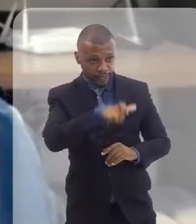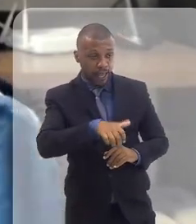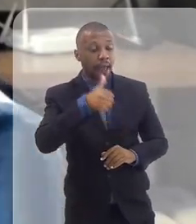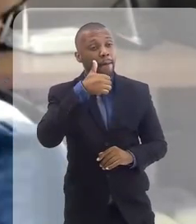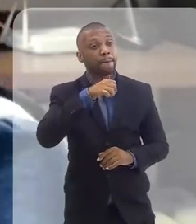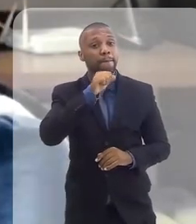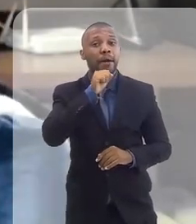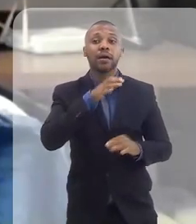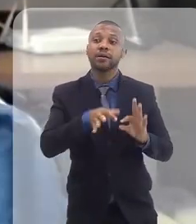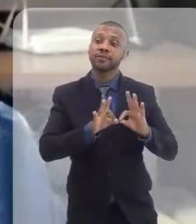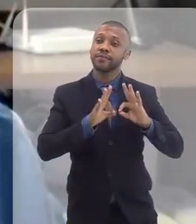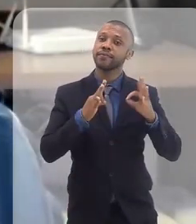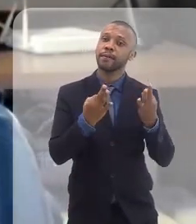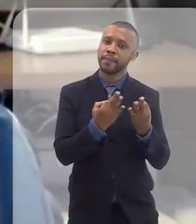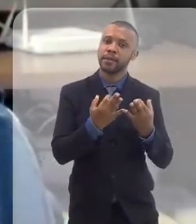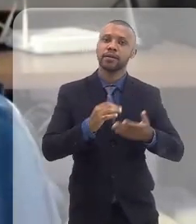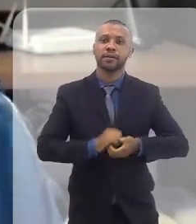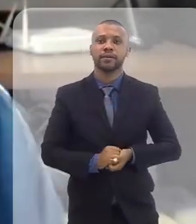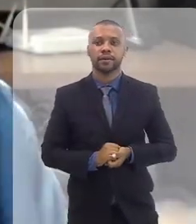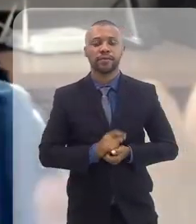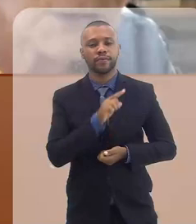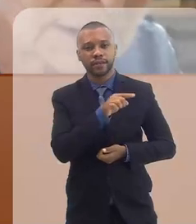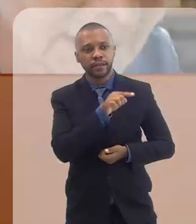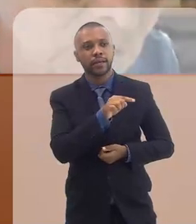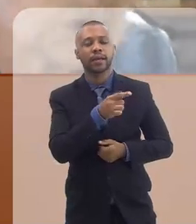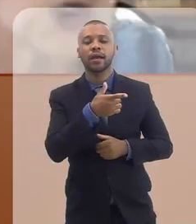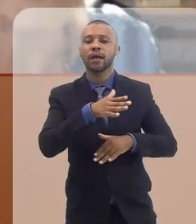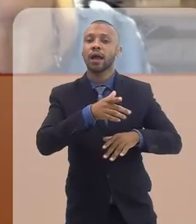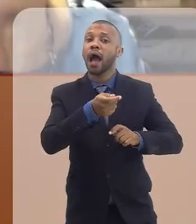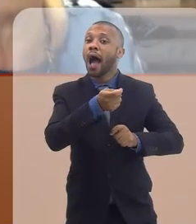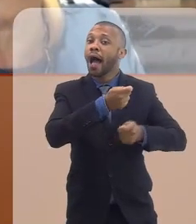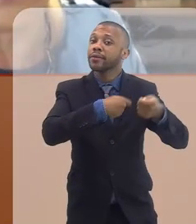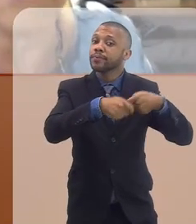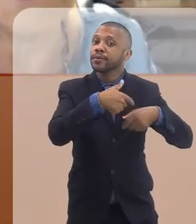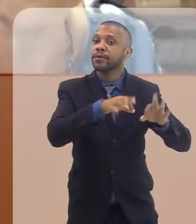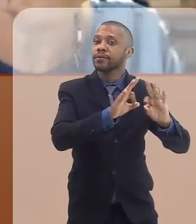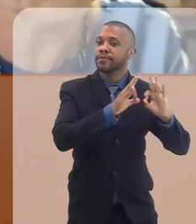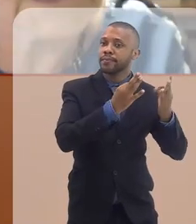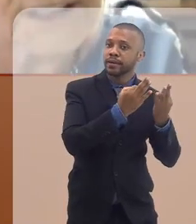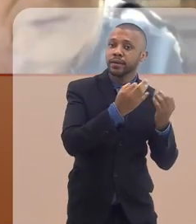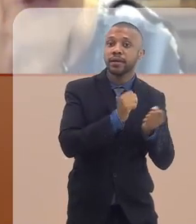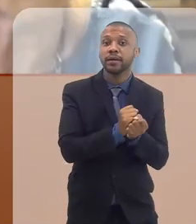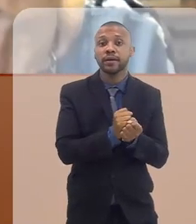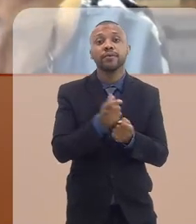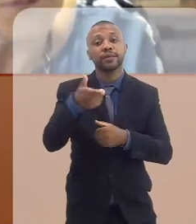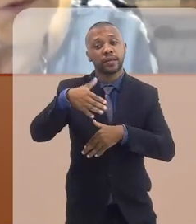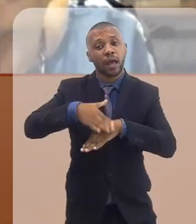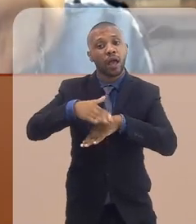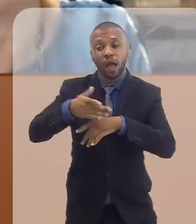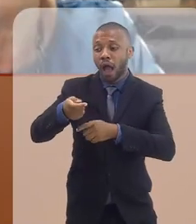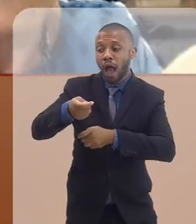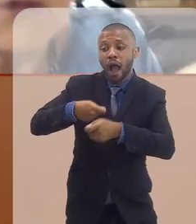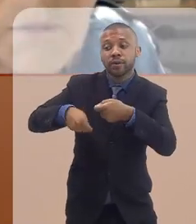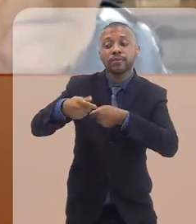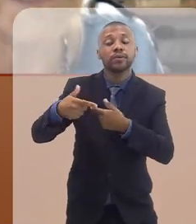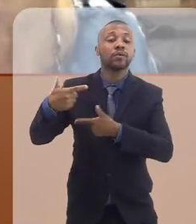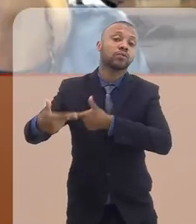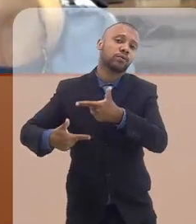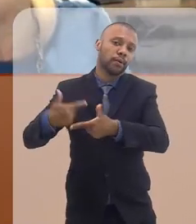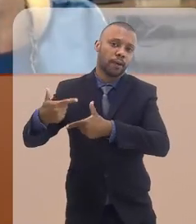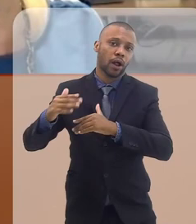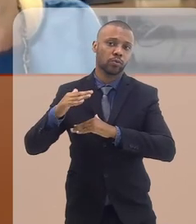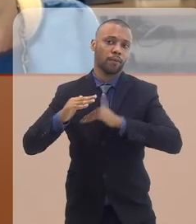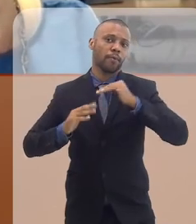profissional. Você é mãe de família. Você toca a sua casa e você toca a sua profissão.